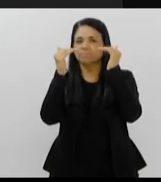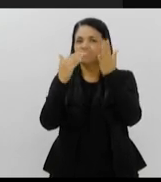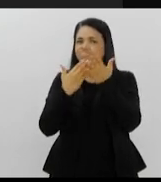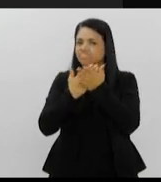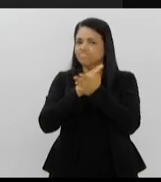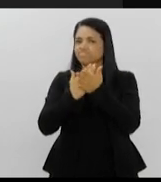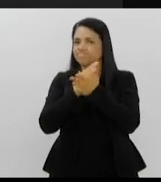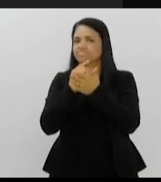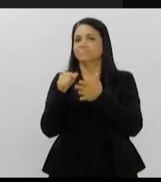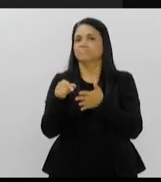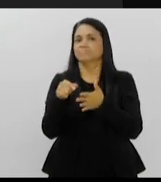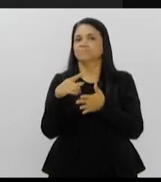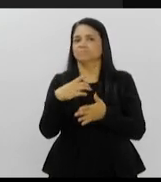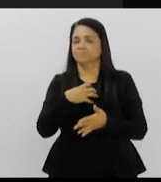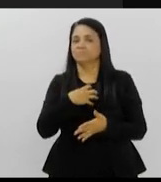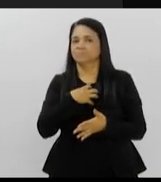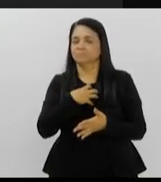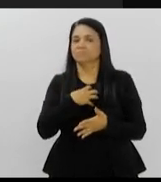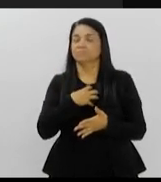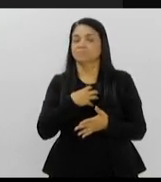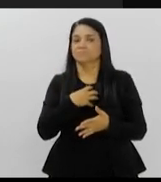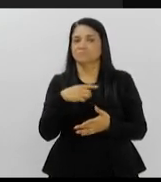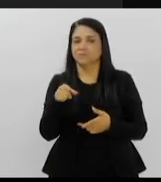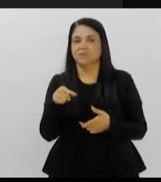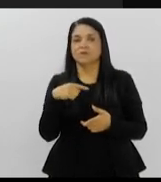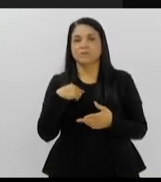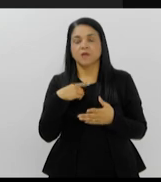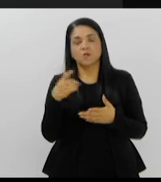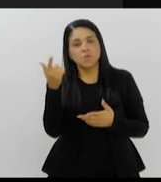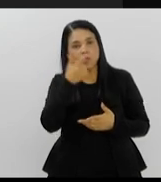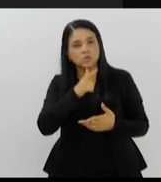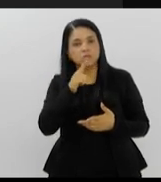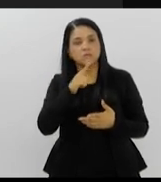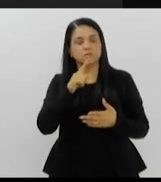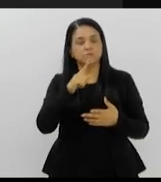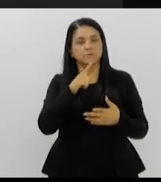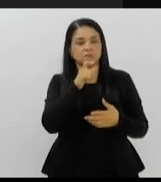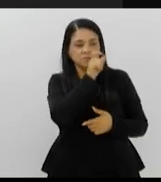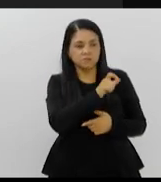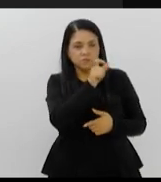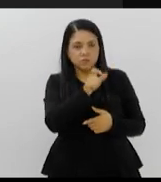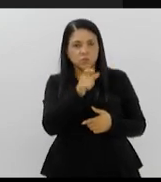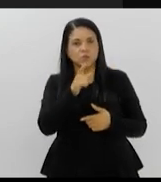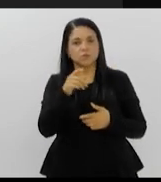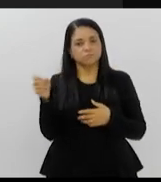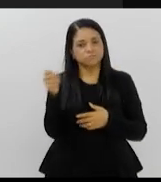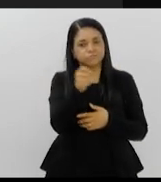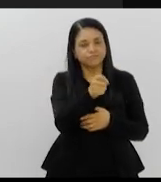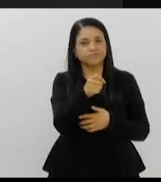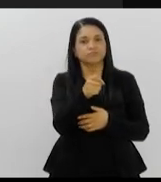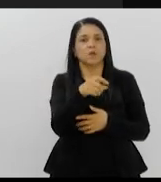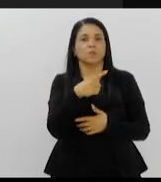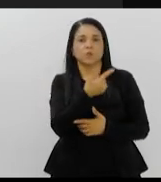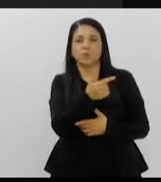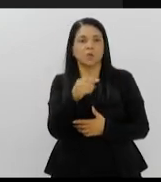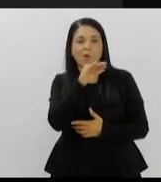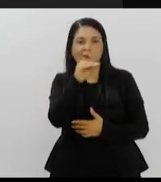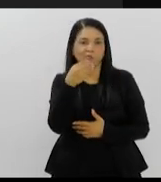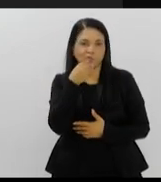mais objetivamente para recuperar parte dessa mão de obra que está aí por falta de